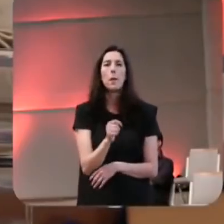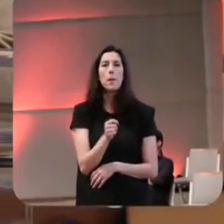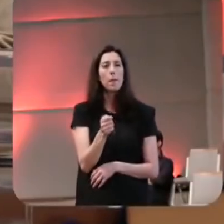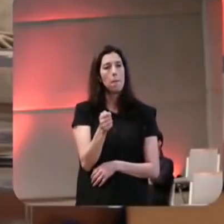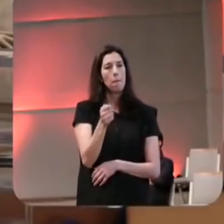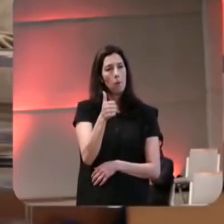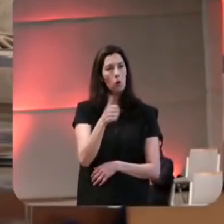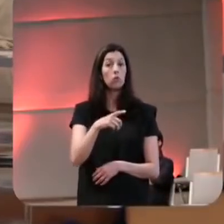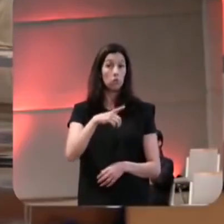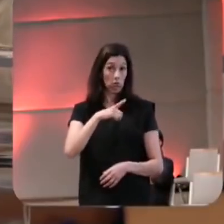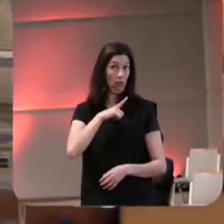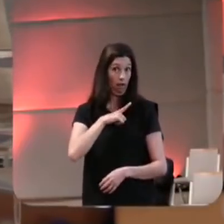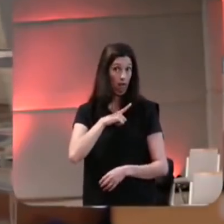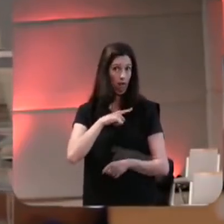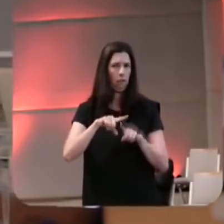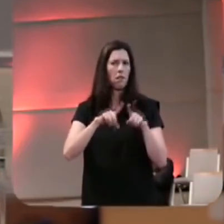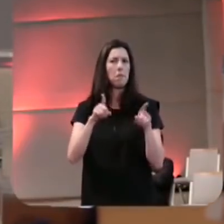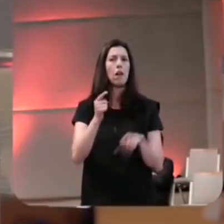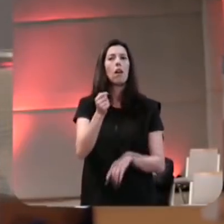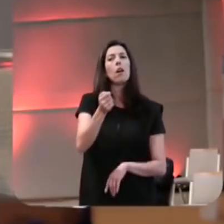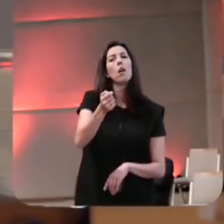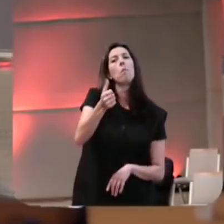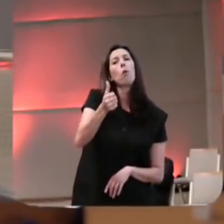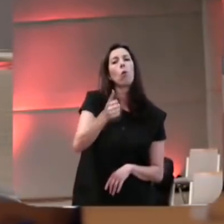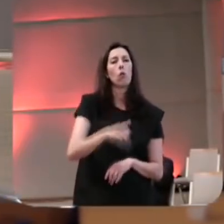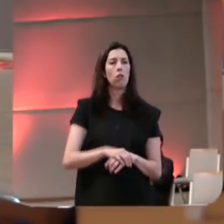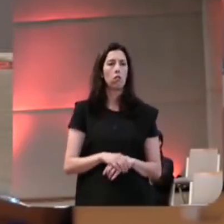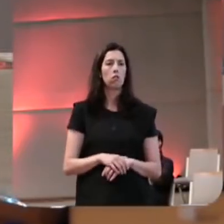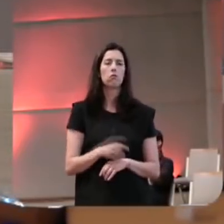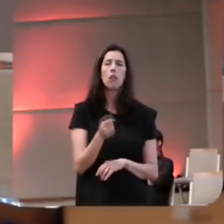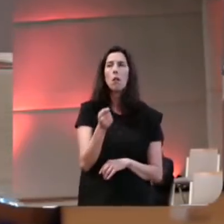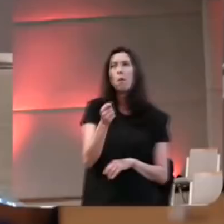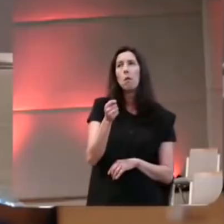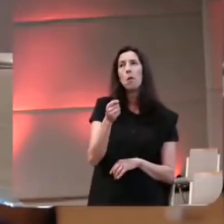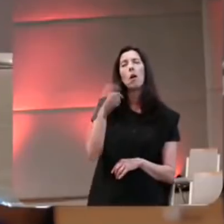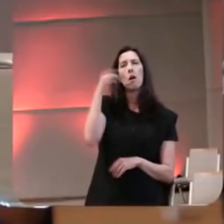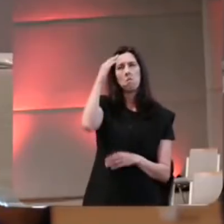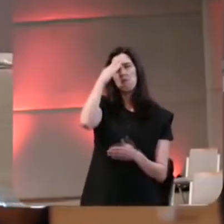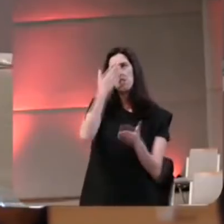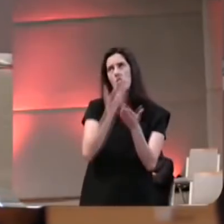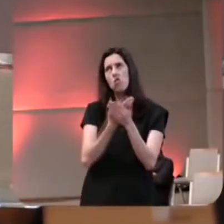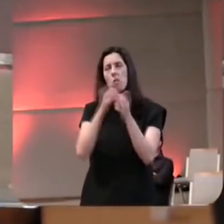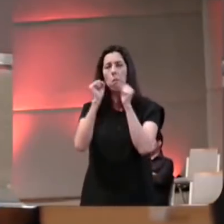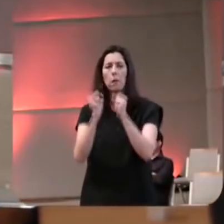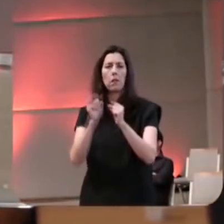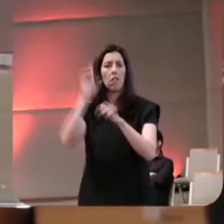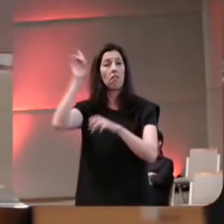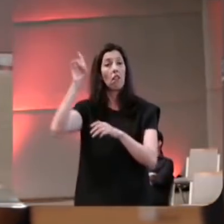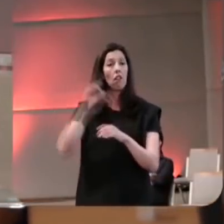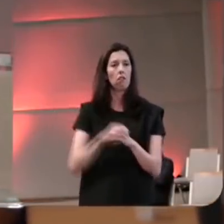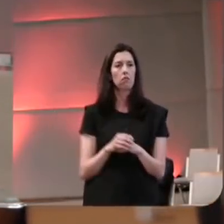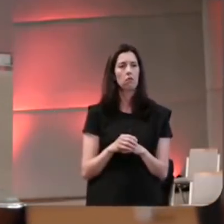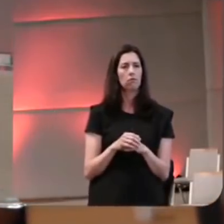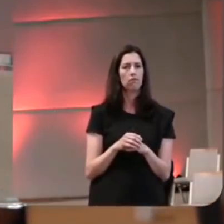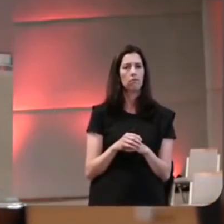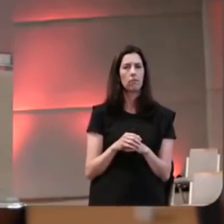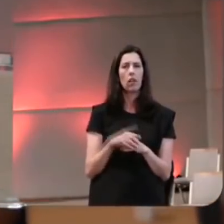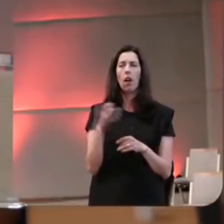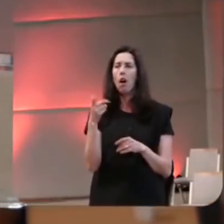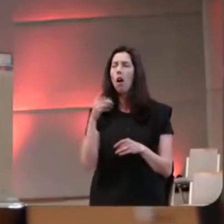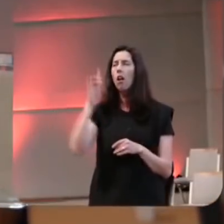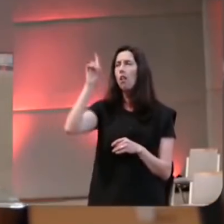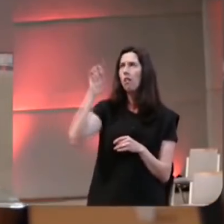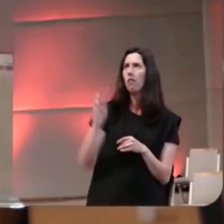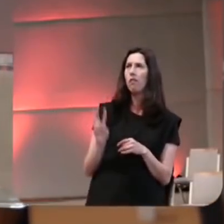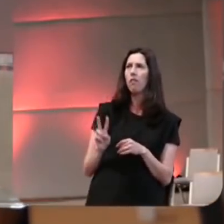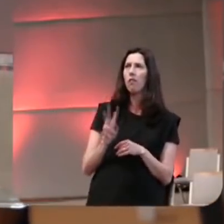Mediocridade nas experiências com o poder de Deus. Às vezes, mediocridade nos valores que movem a sua